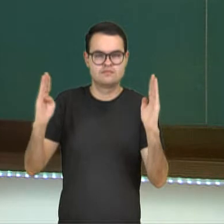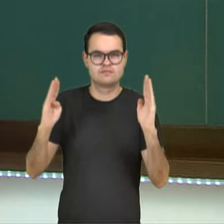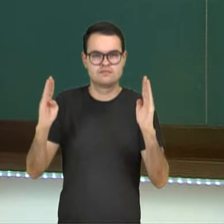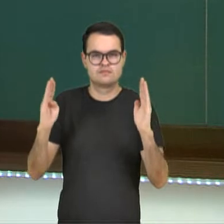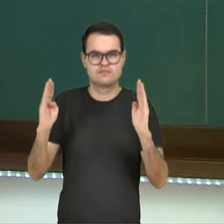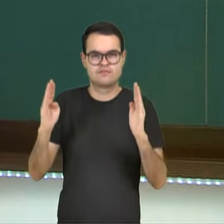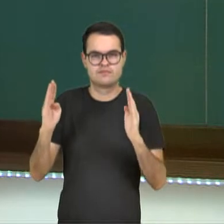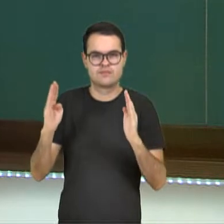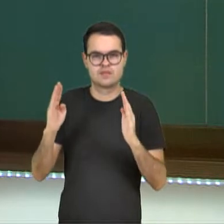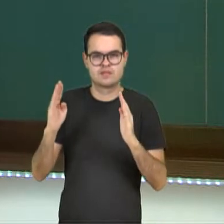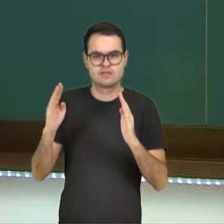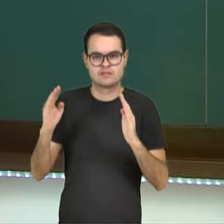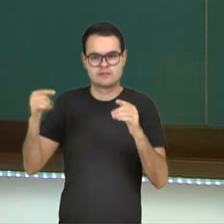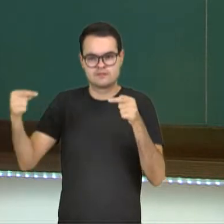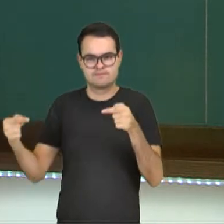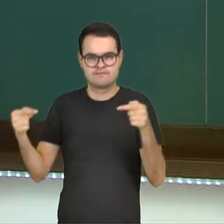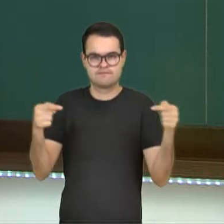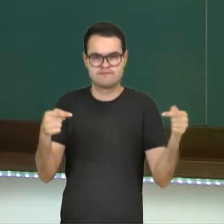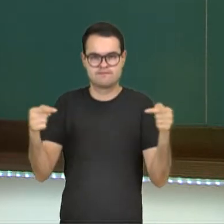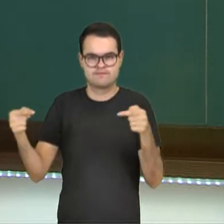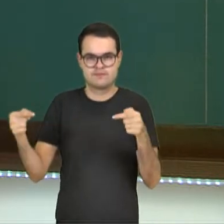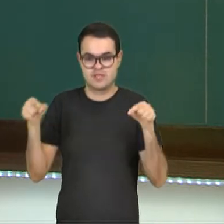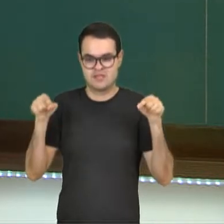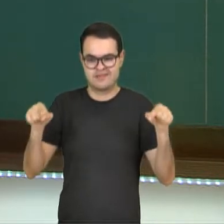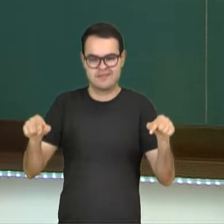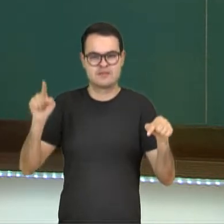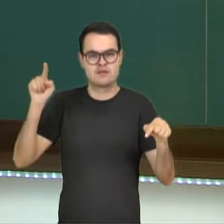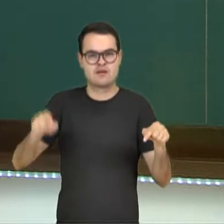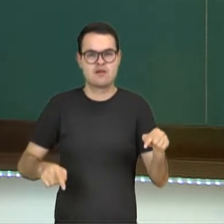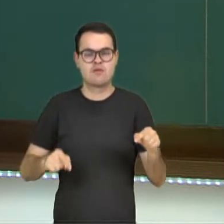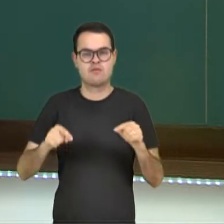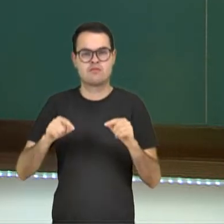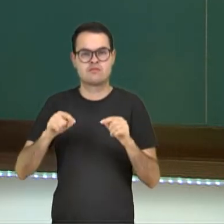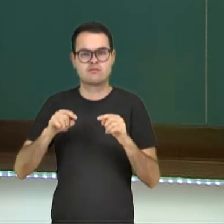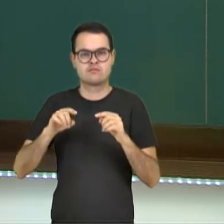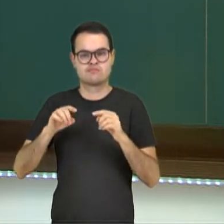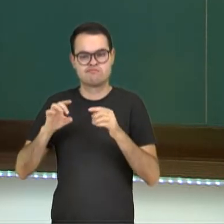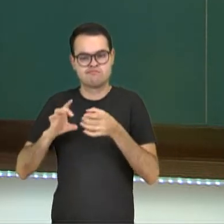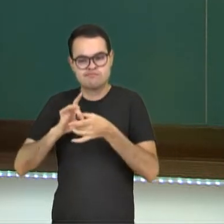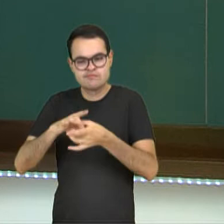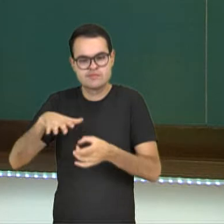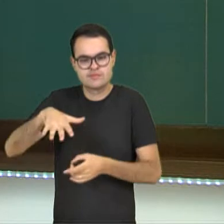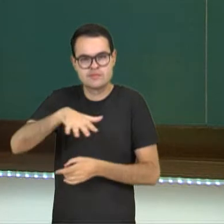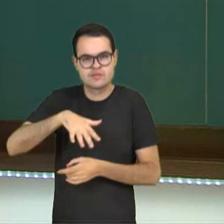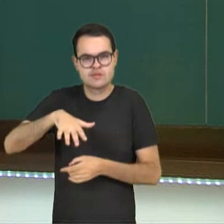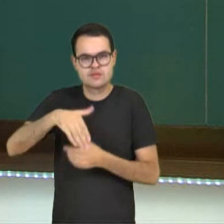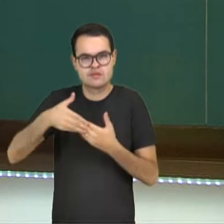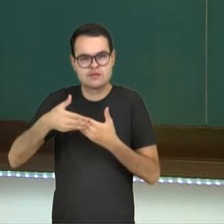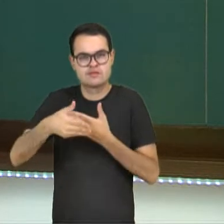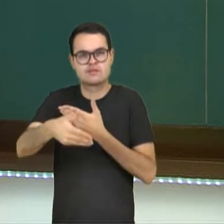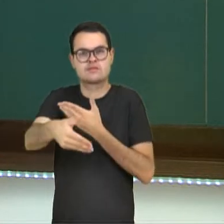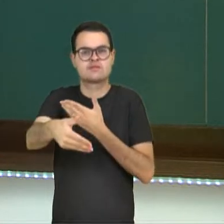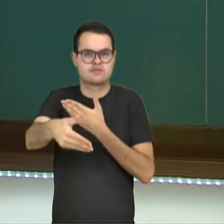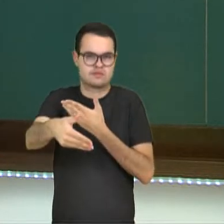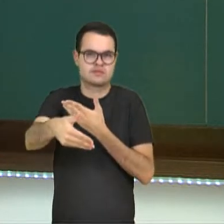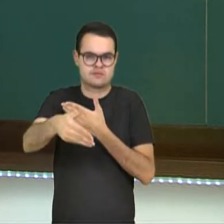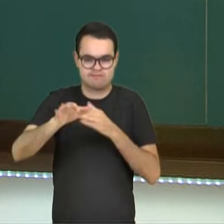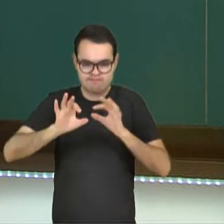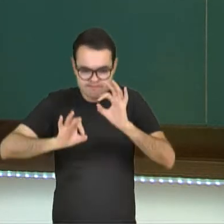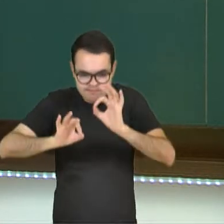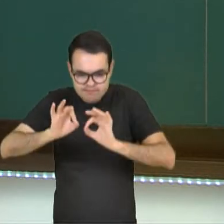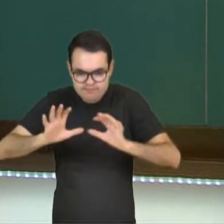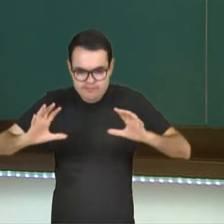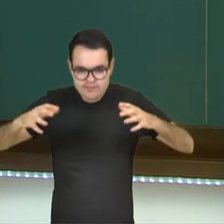dualidade, né? De contrastes. E é esse contraste que vai se permear na disciplina, na